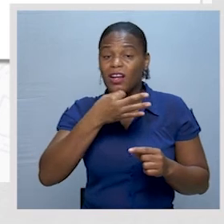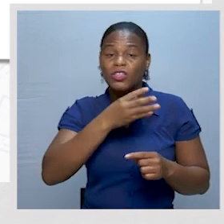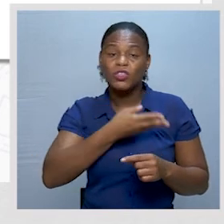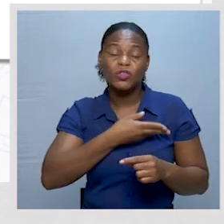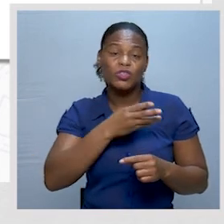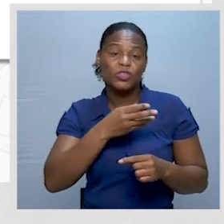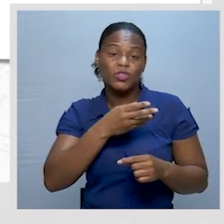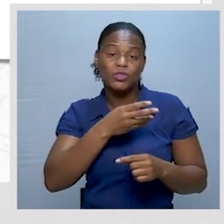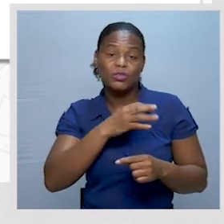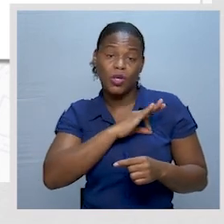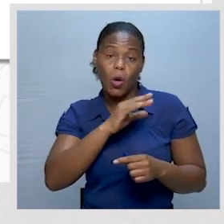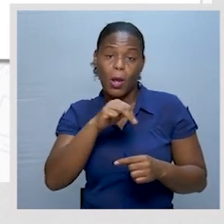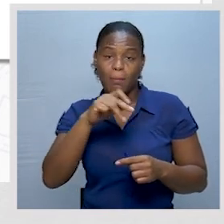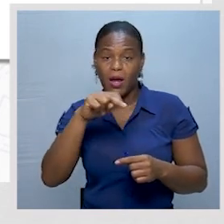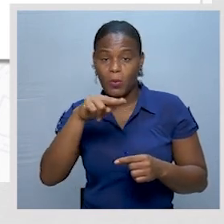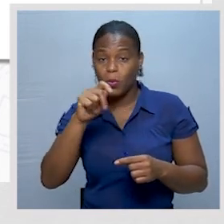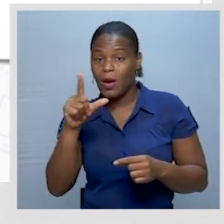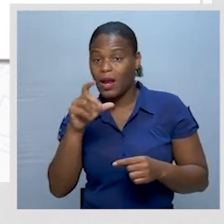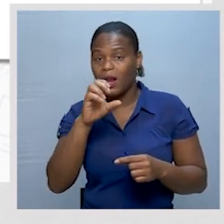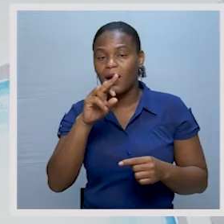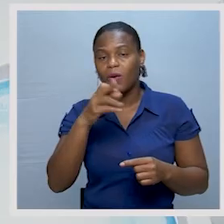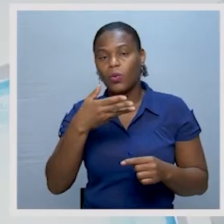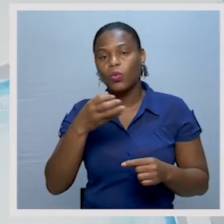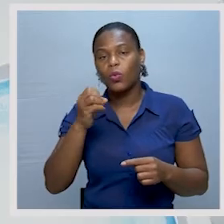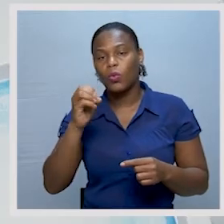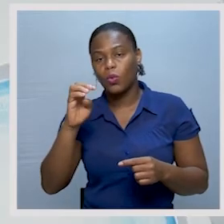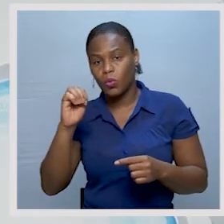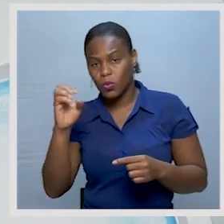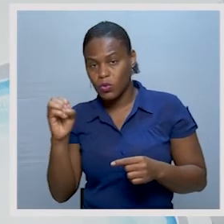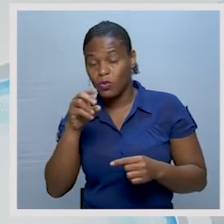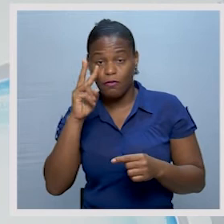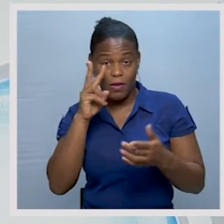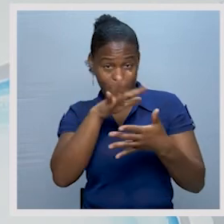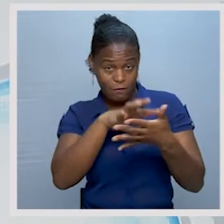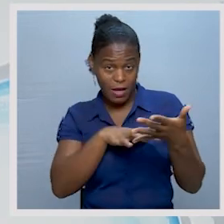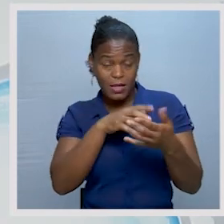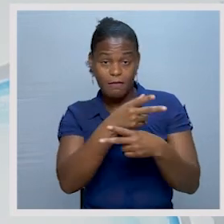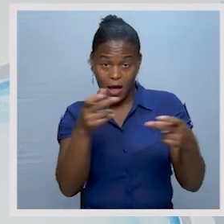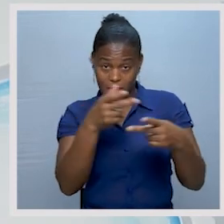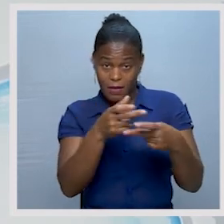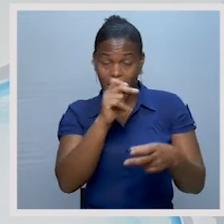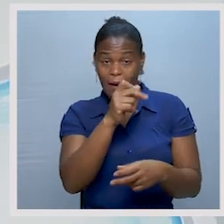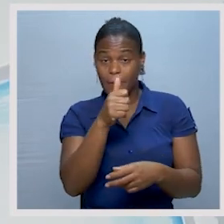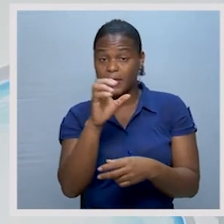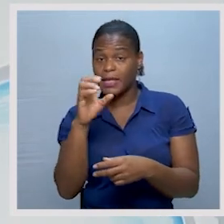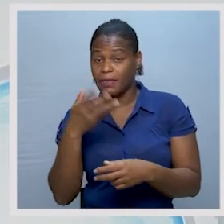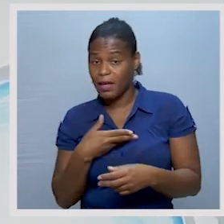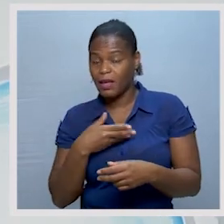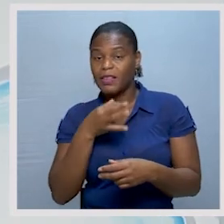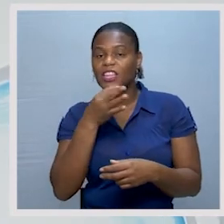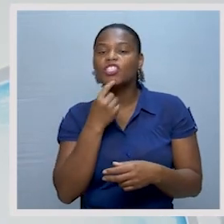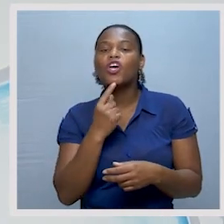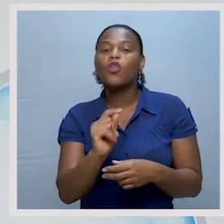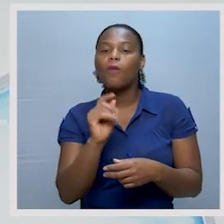Sr. Manuel Cardoso. Vocês vão identificar nessas frases A, B, C e D